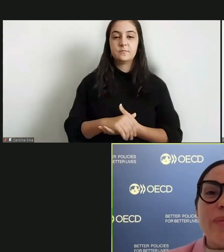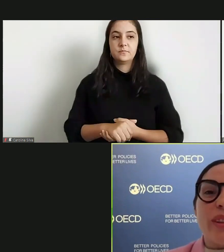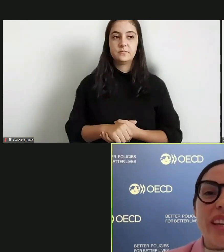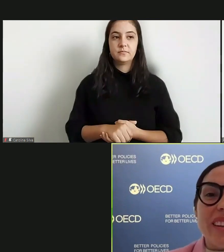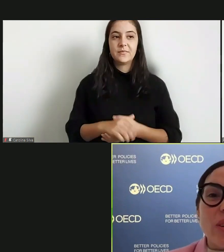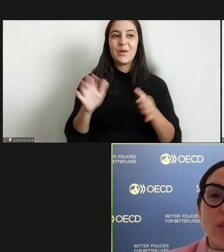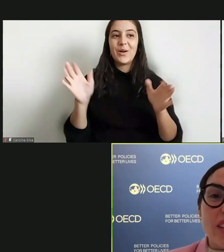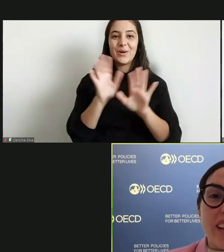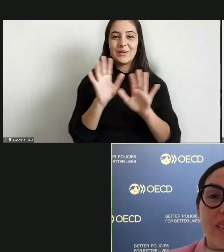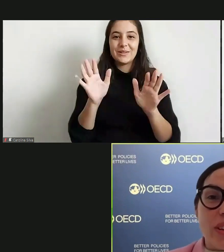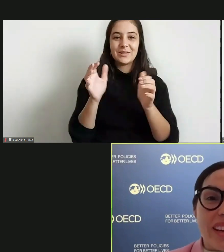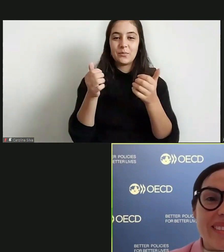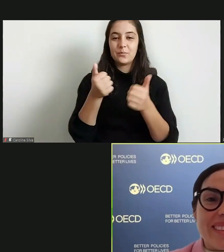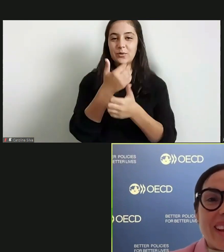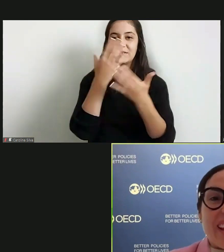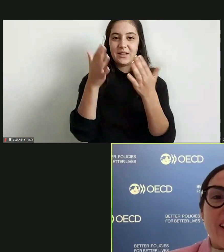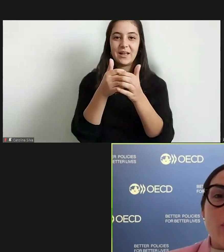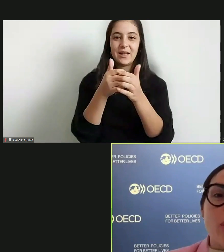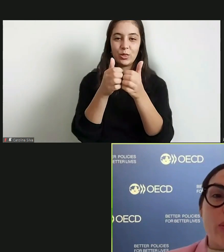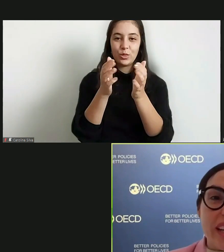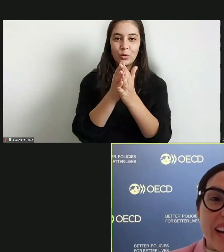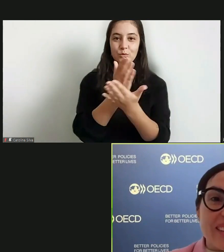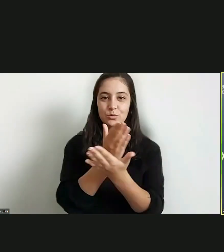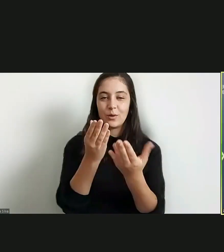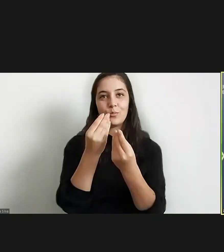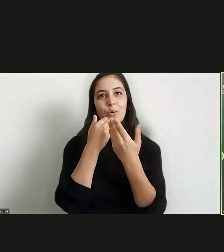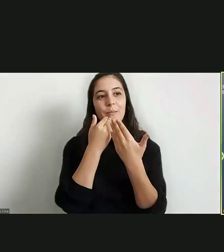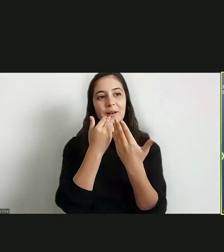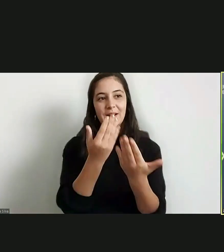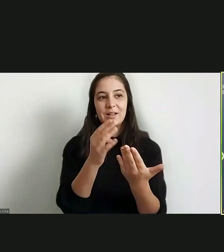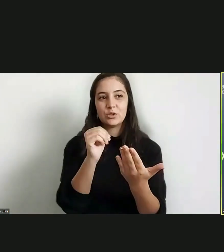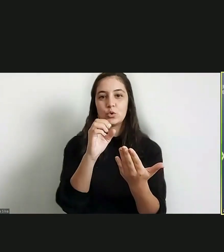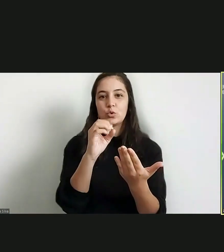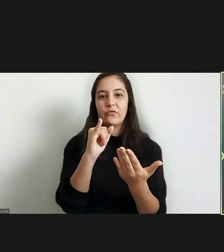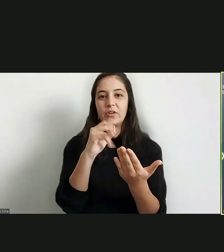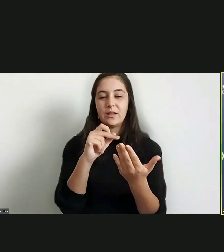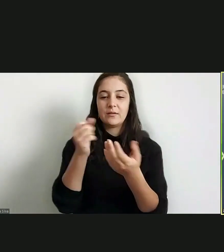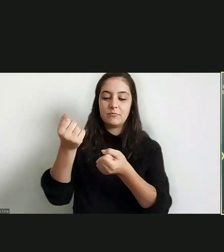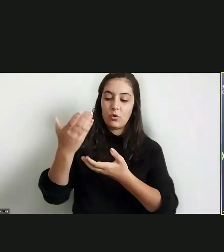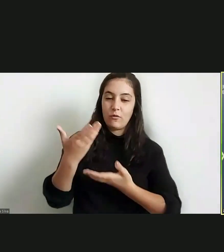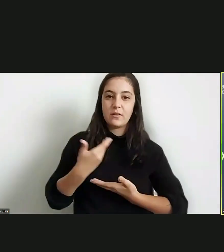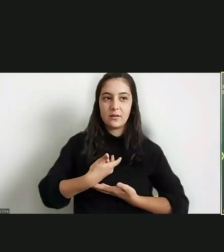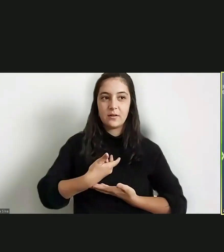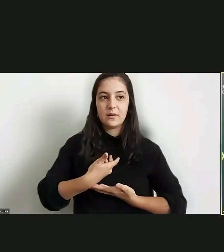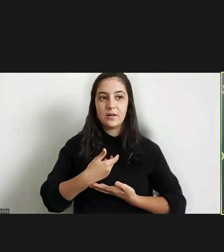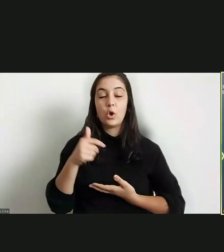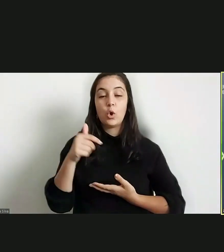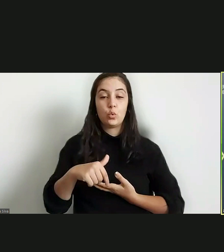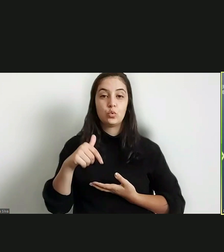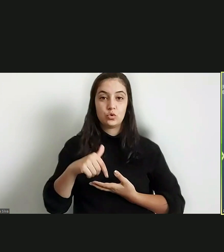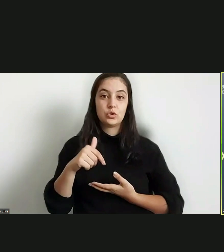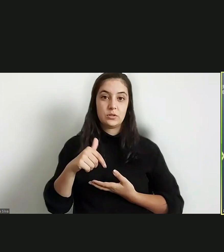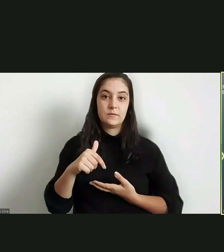Oi, bom dia a todos e a todas. Muito obrigada, Sofia e a Iná, pelo convite hoje. É